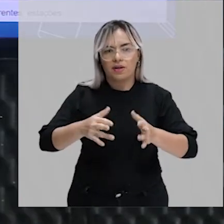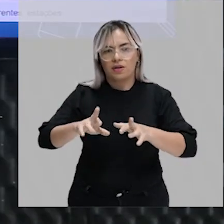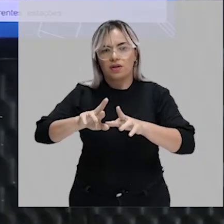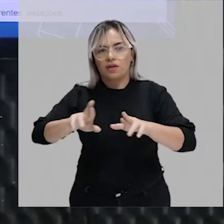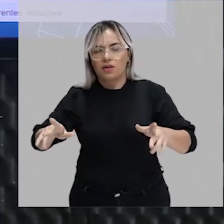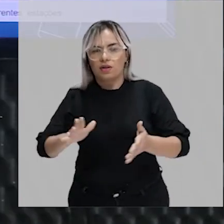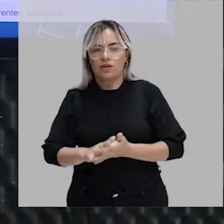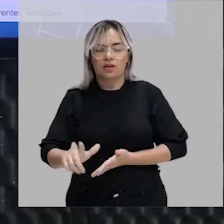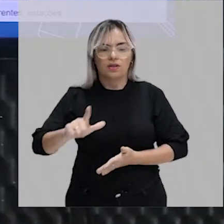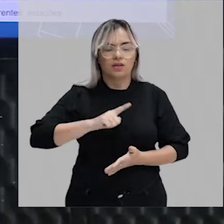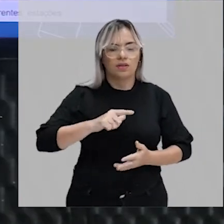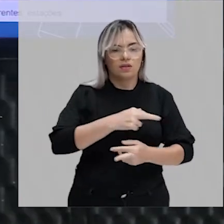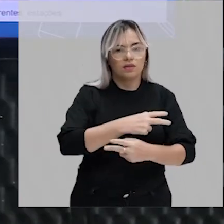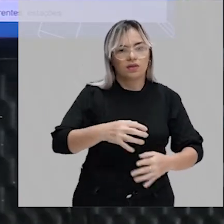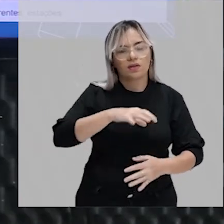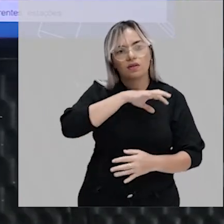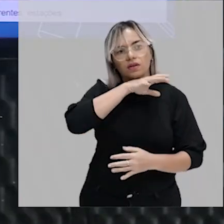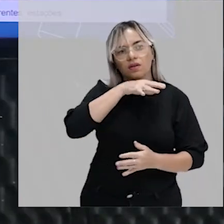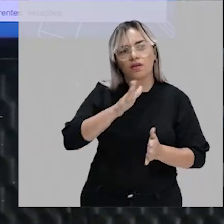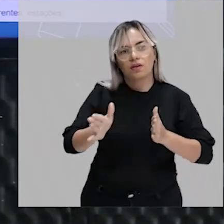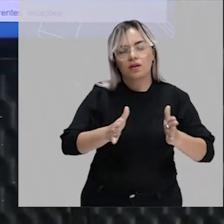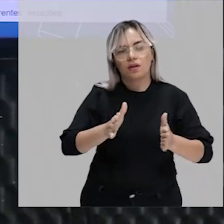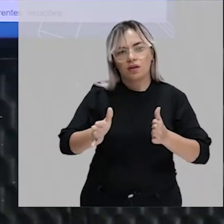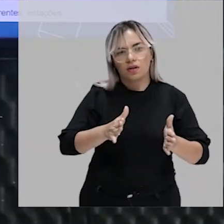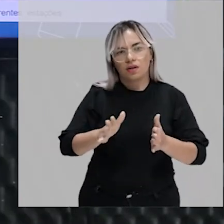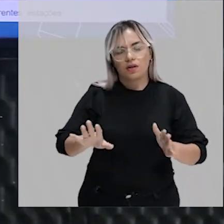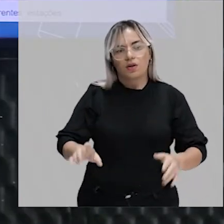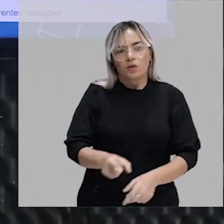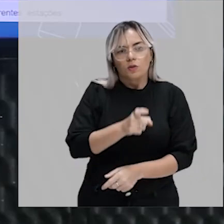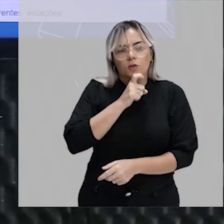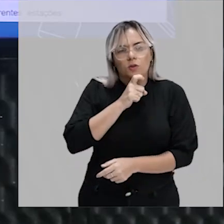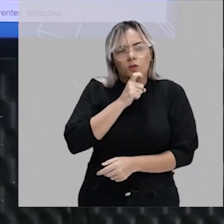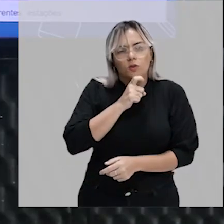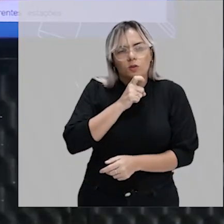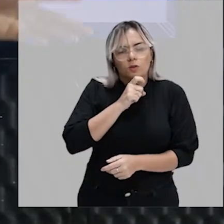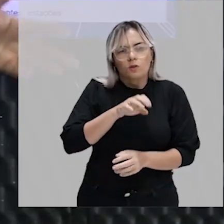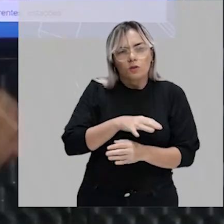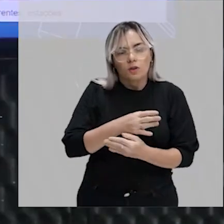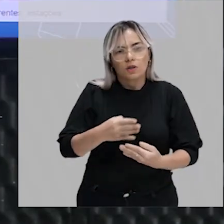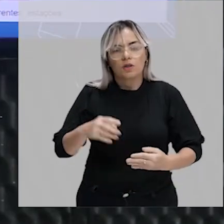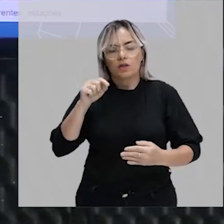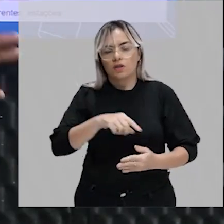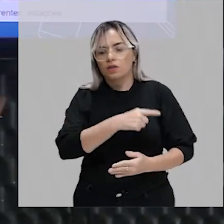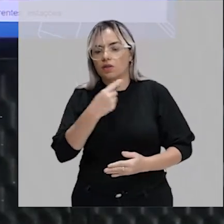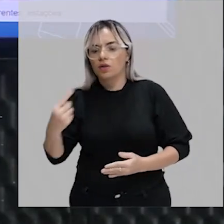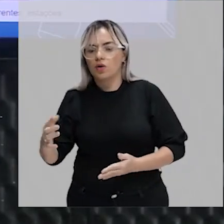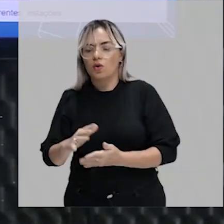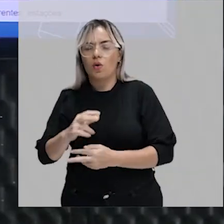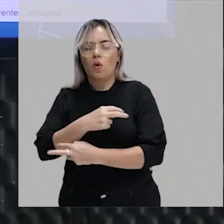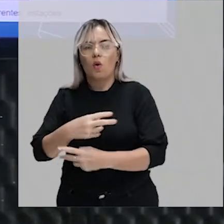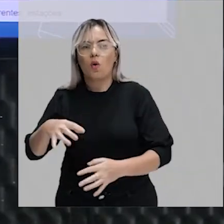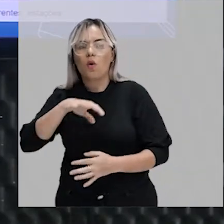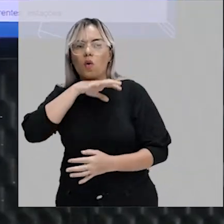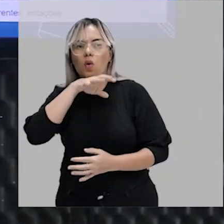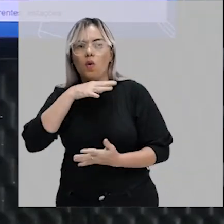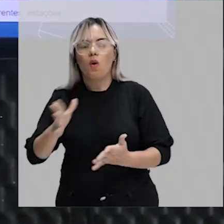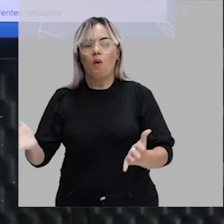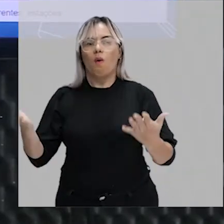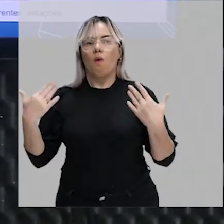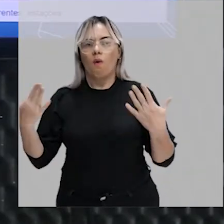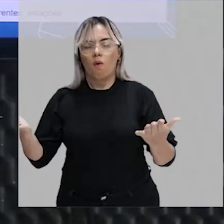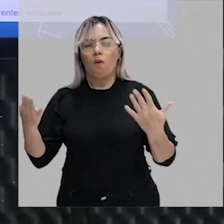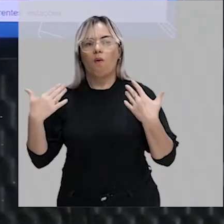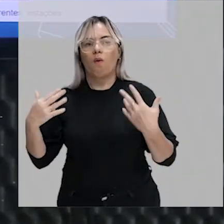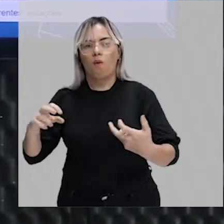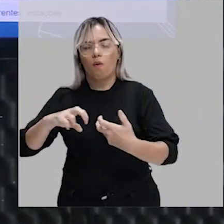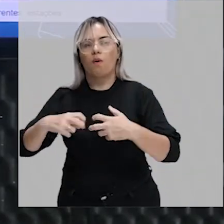tenho animais que se reproduzem durante o inverno, tá? Outros animais, eles vão lá se reproduzir durante o verão. Então, a gente